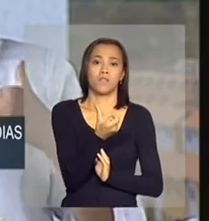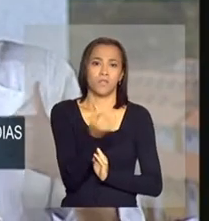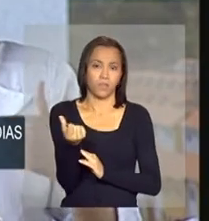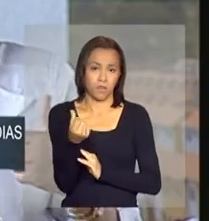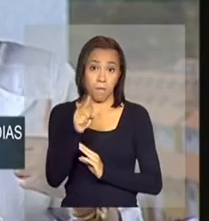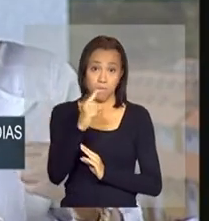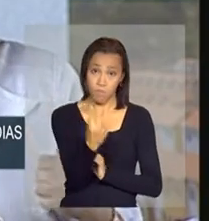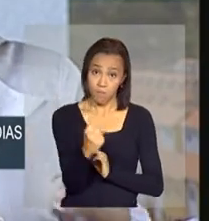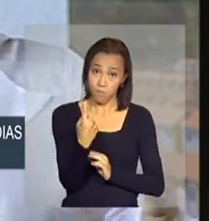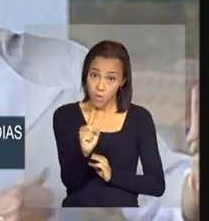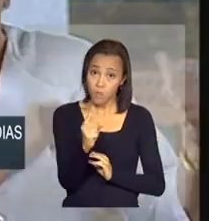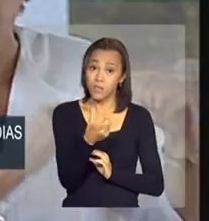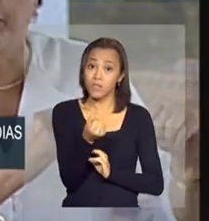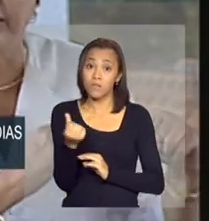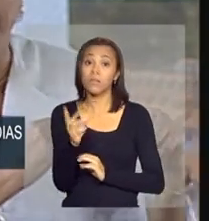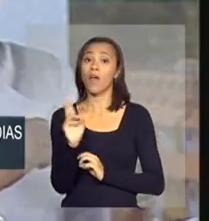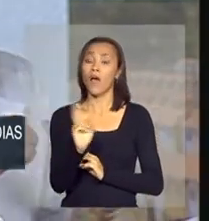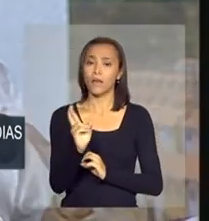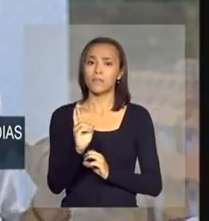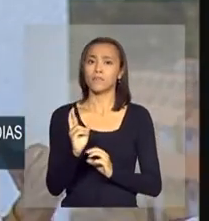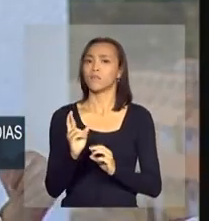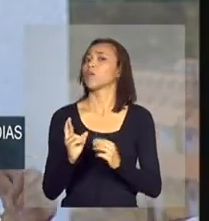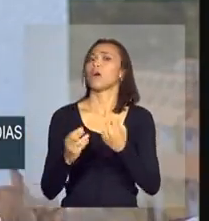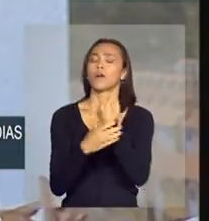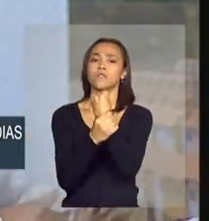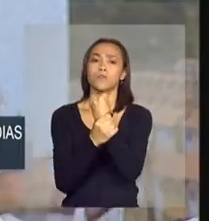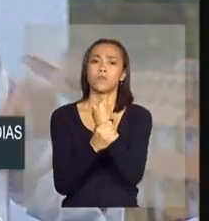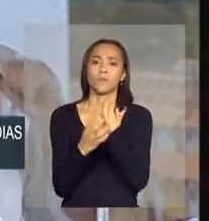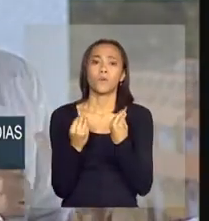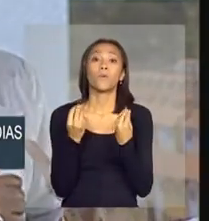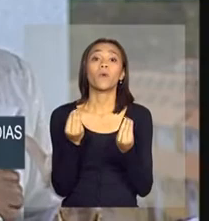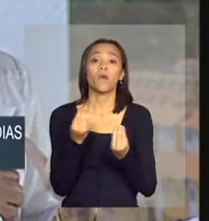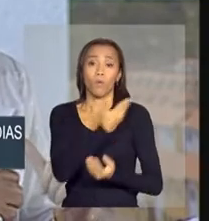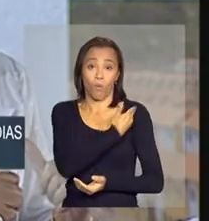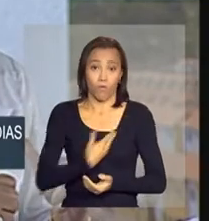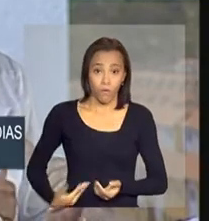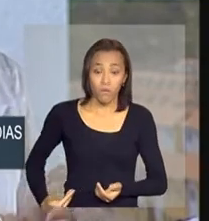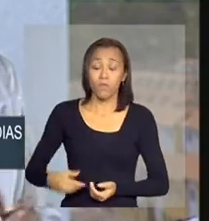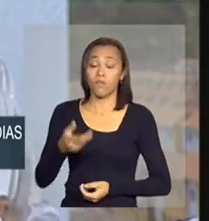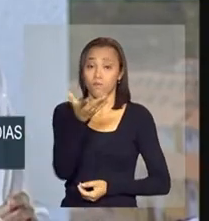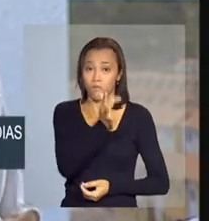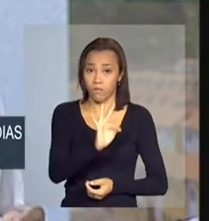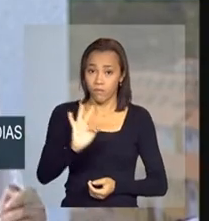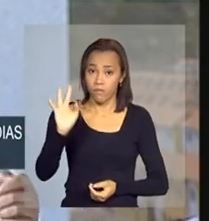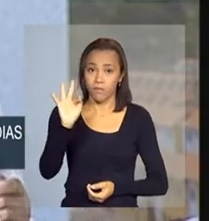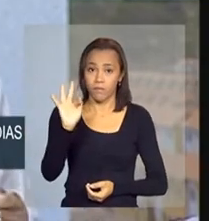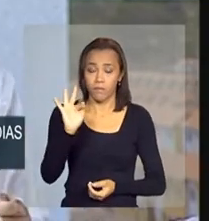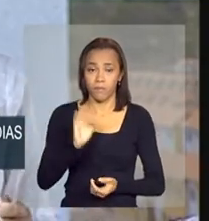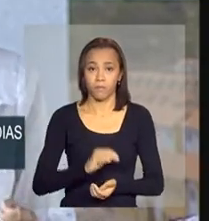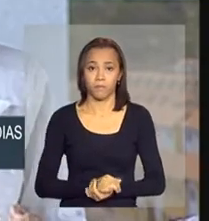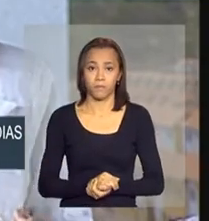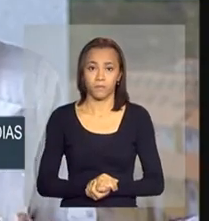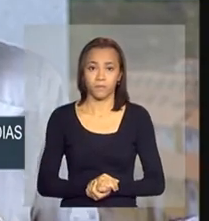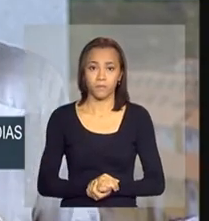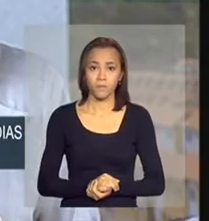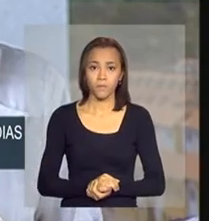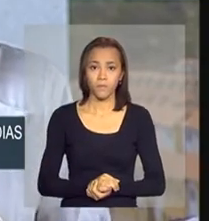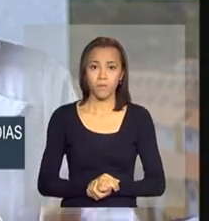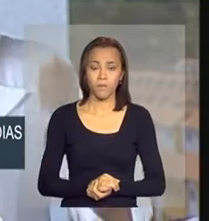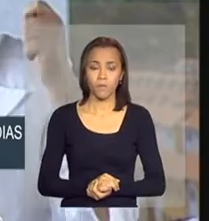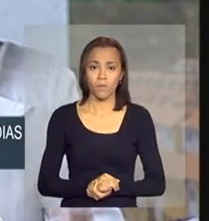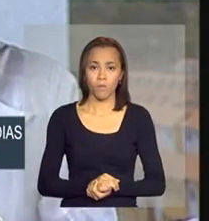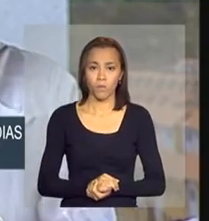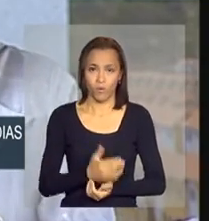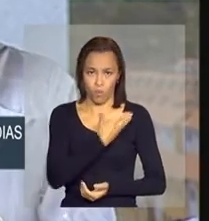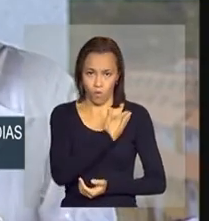ele é assegura estado brasileiro e o governo federal e ele